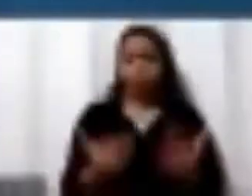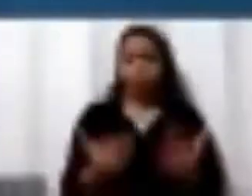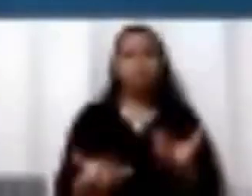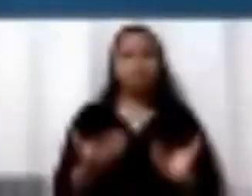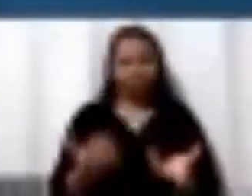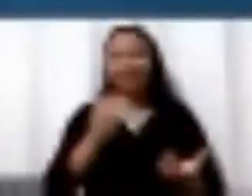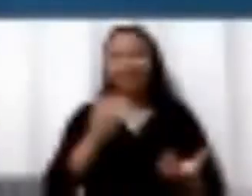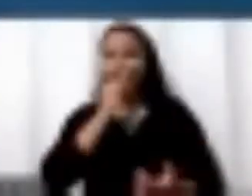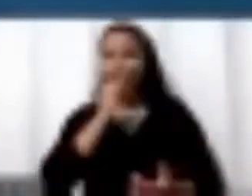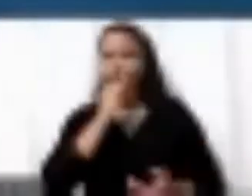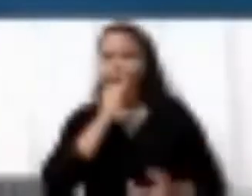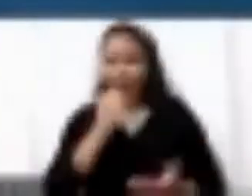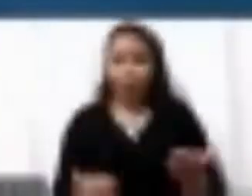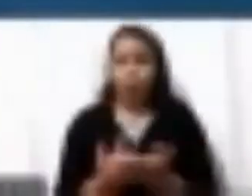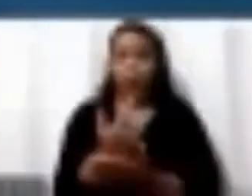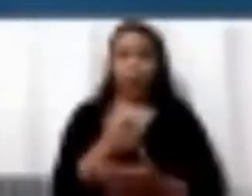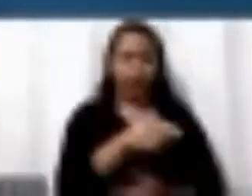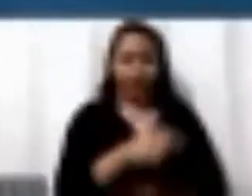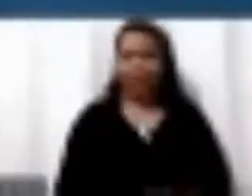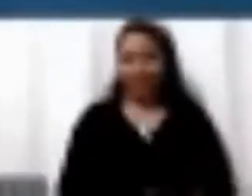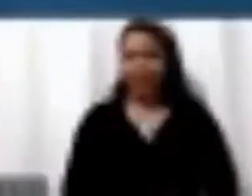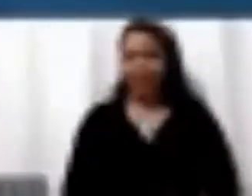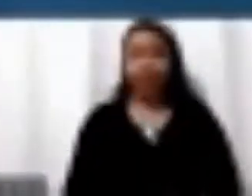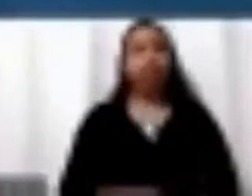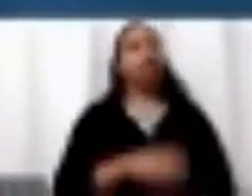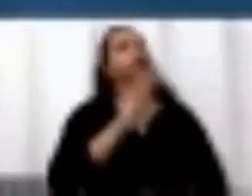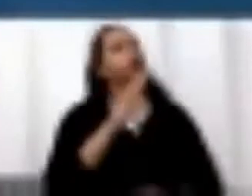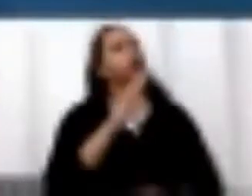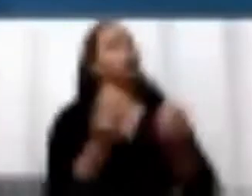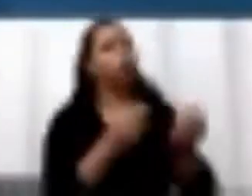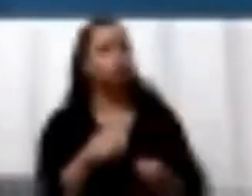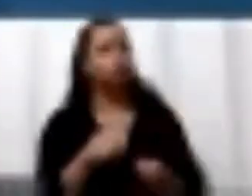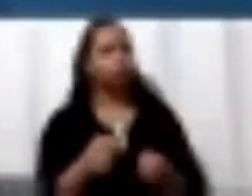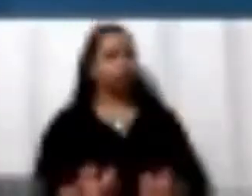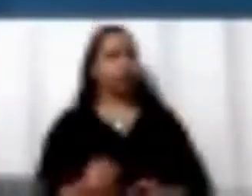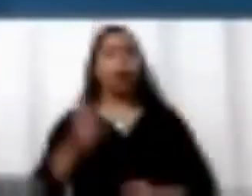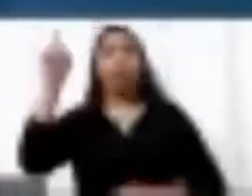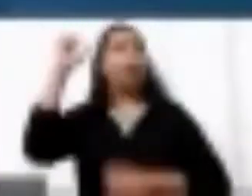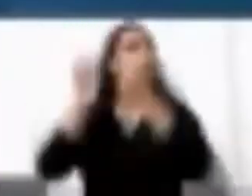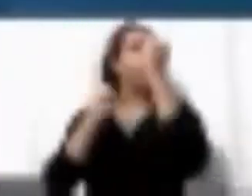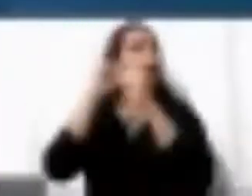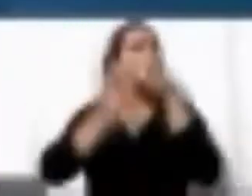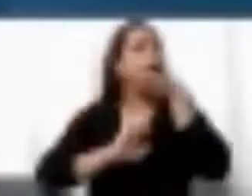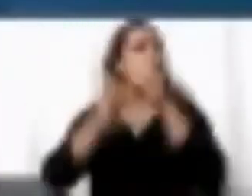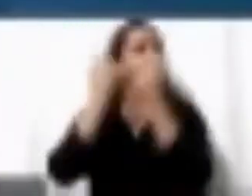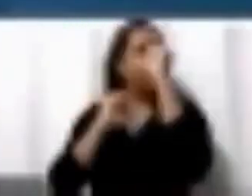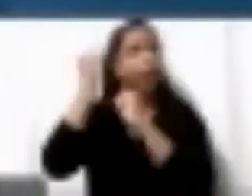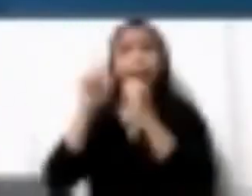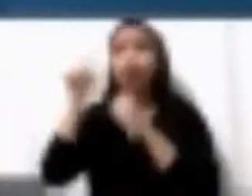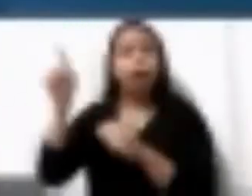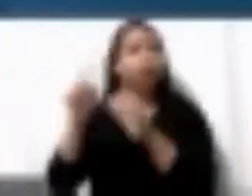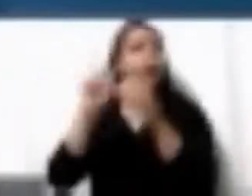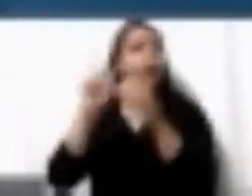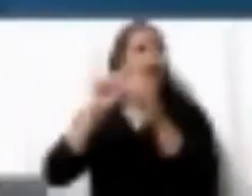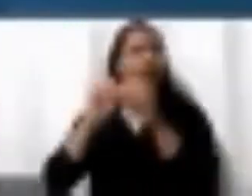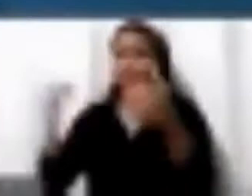que é feito lá na fábrica, milhares e milhares e milhares de fogões iguaizinhos, e aí eles são vendidos ali, eu vou querer